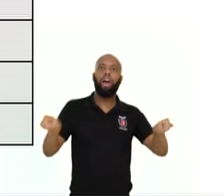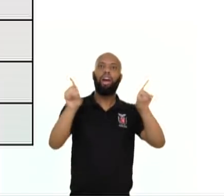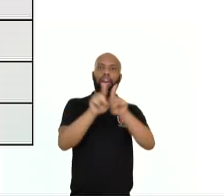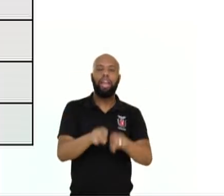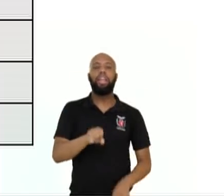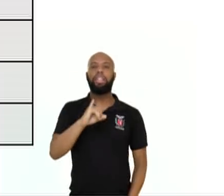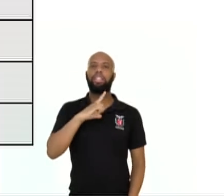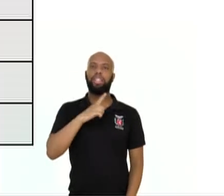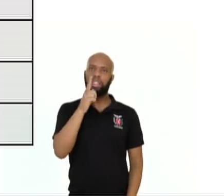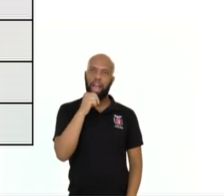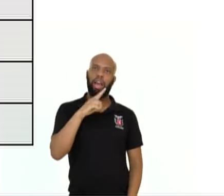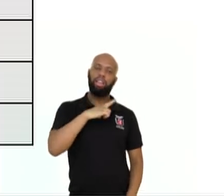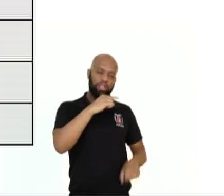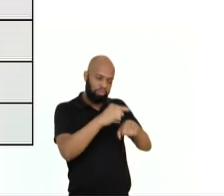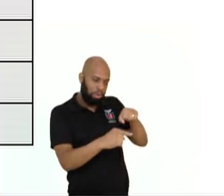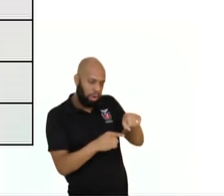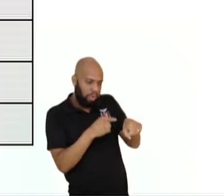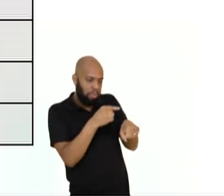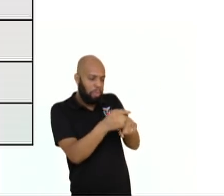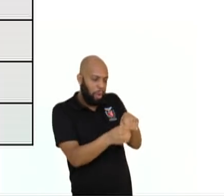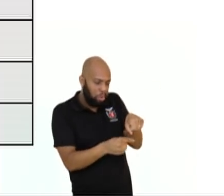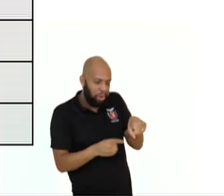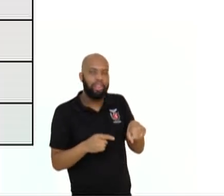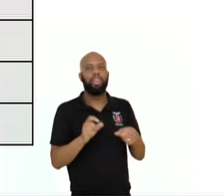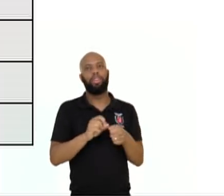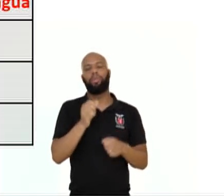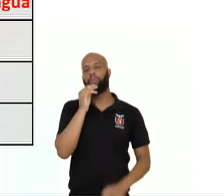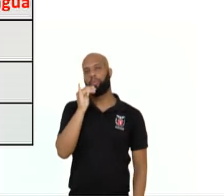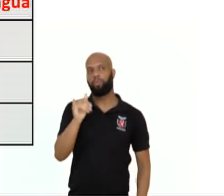acontecendo, está movendo a roda d'água e está